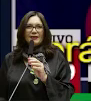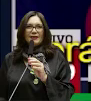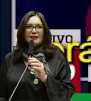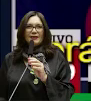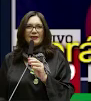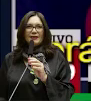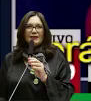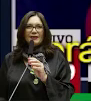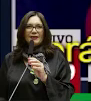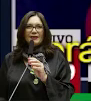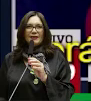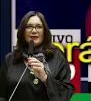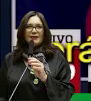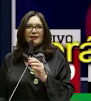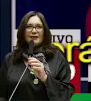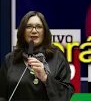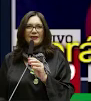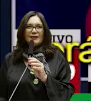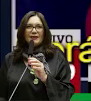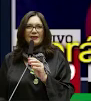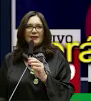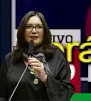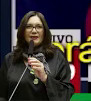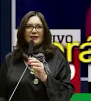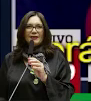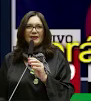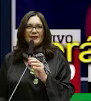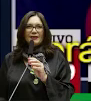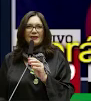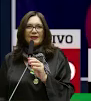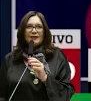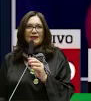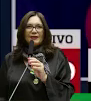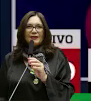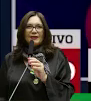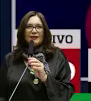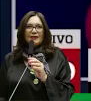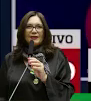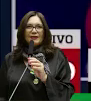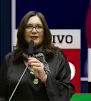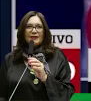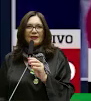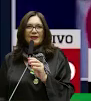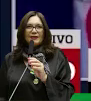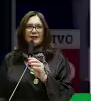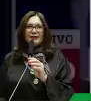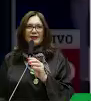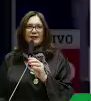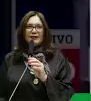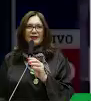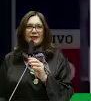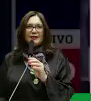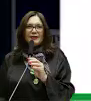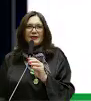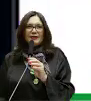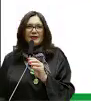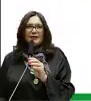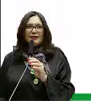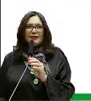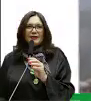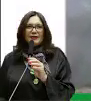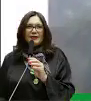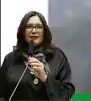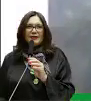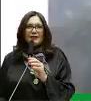existiu e eu não tô aqui desconfiando do embaixador da china eu tô apenas desconfiando de que isto tenha sido produzido também para criar